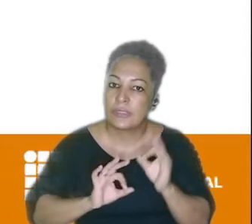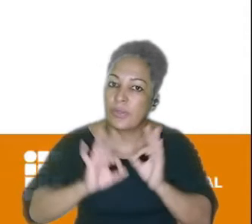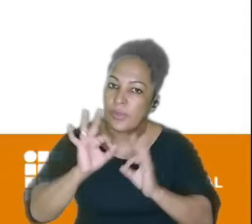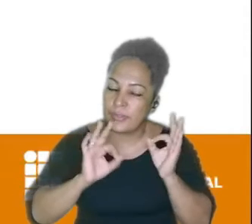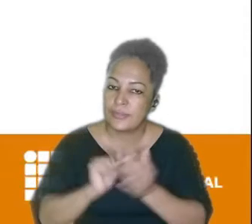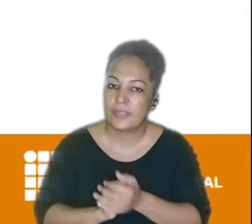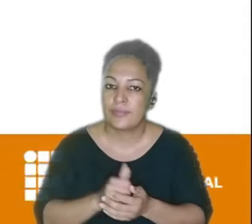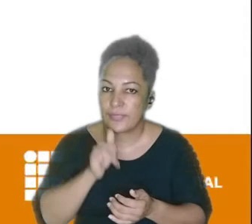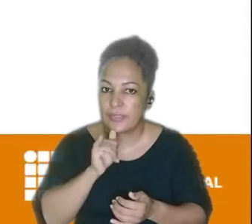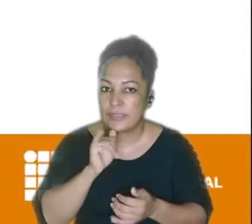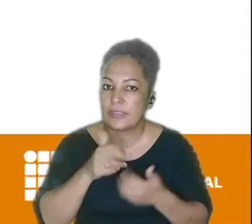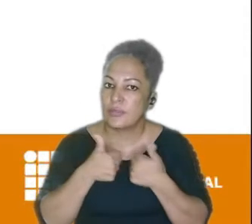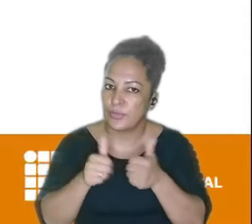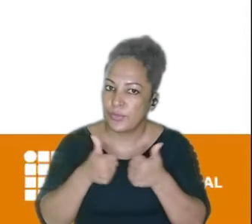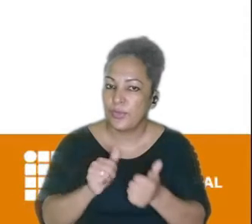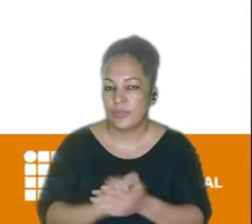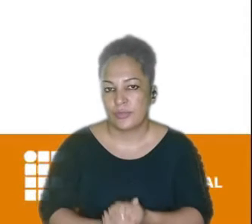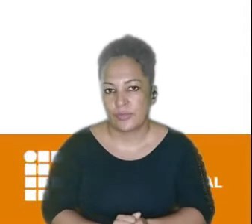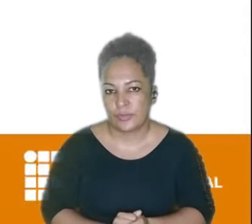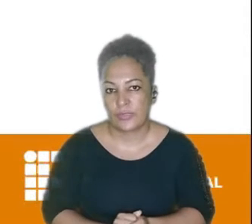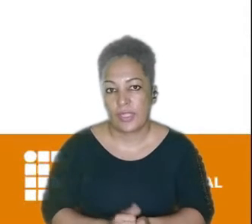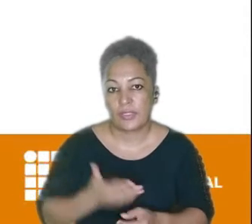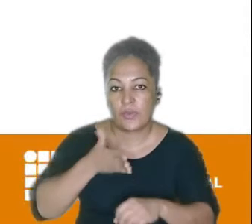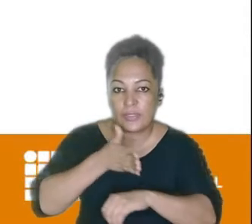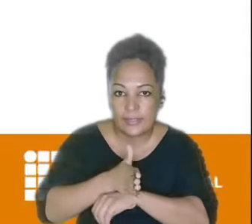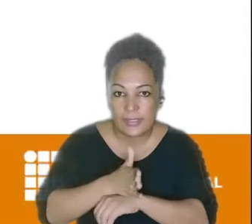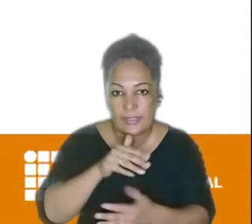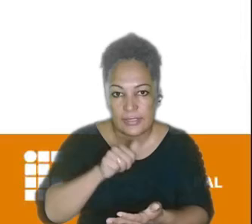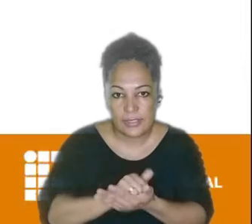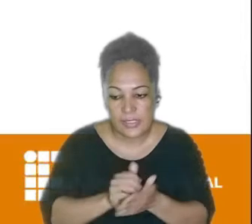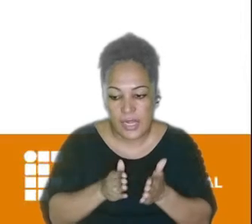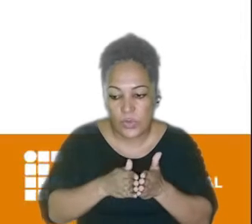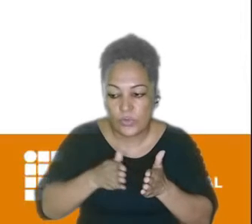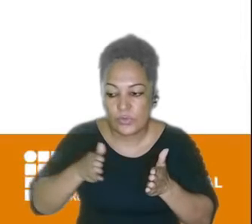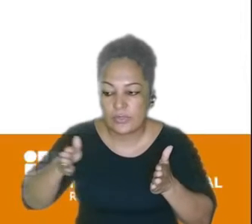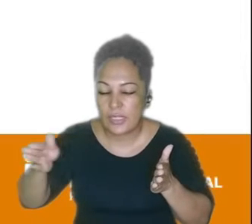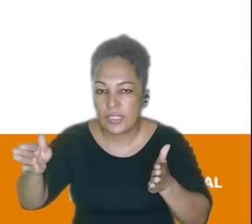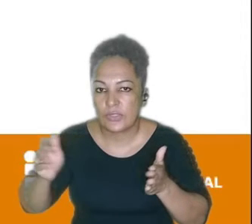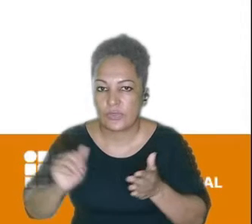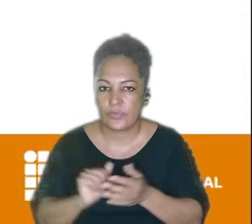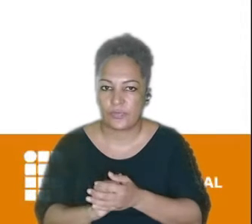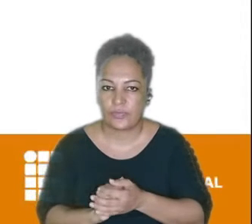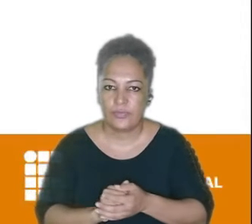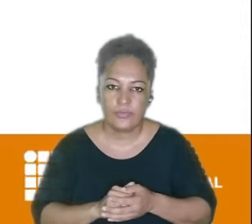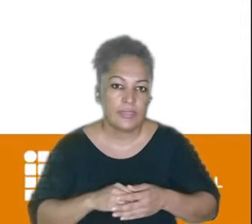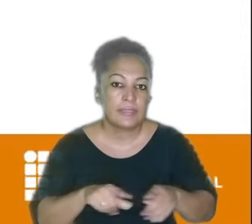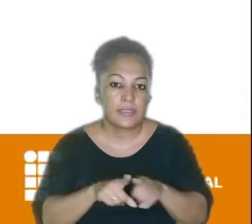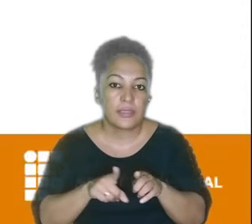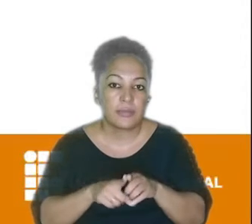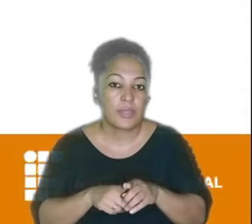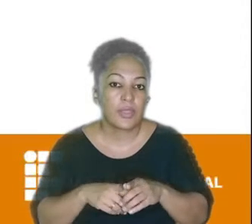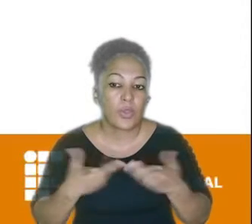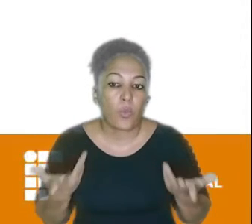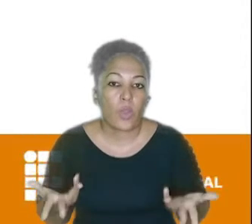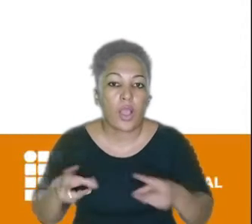uma entidade, como, por exemplo, ônibus. Então, eu tenho que ter o cadastrar ônibus, cadastrar trecho. E o